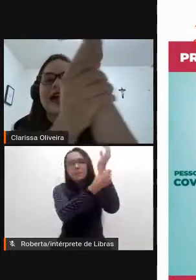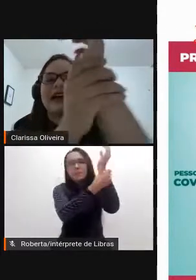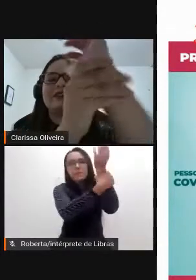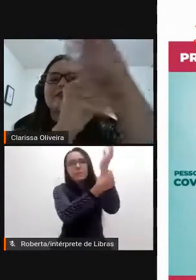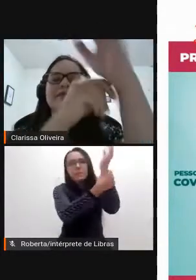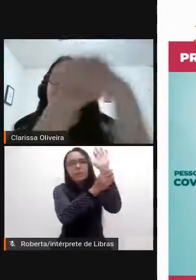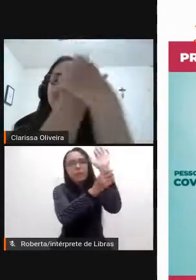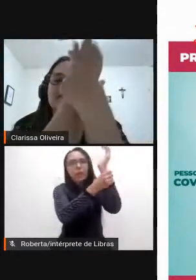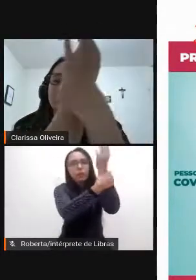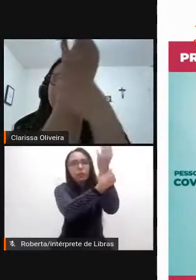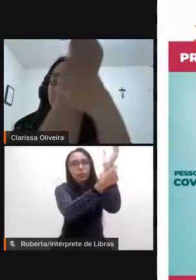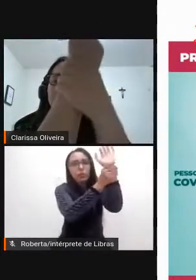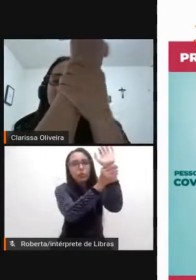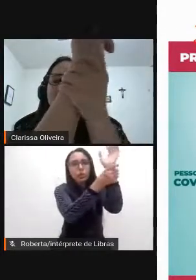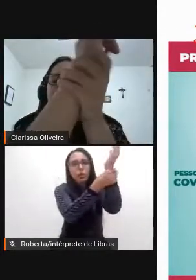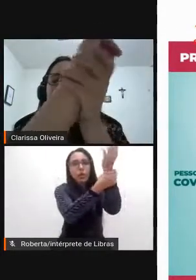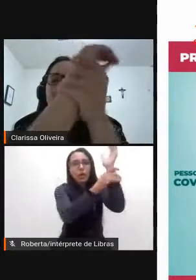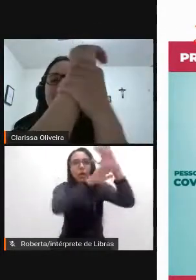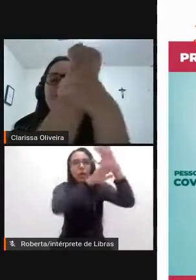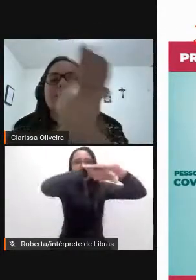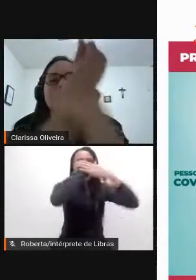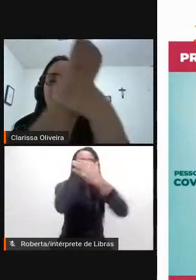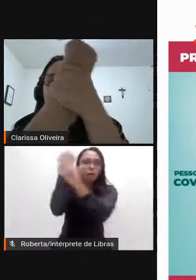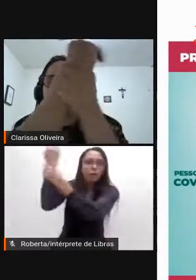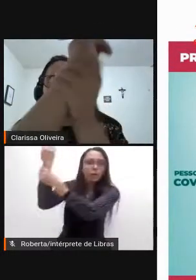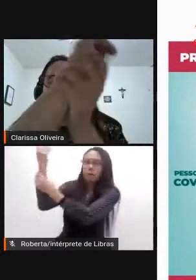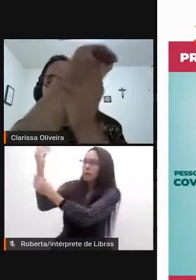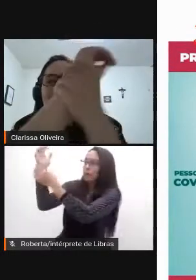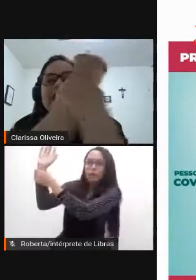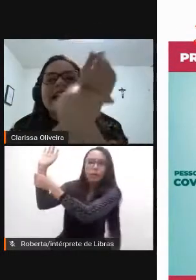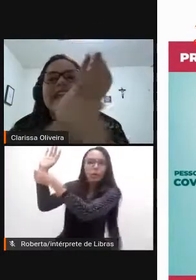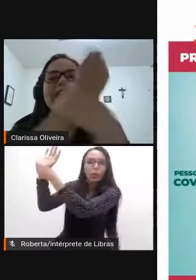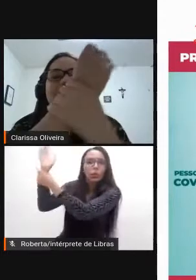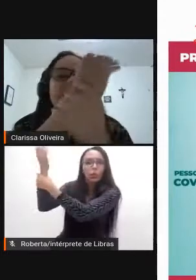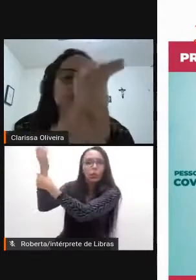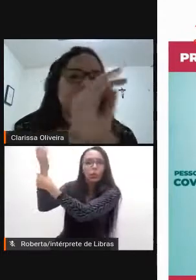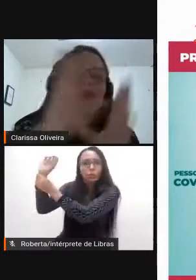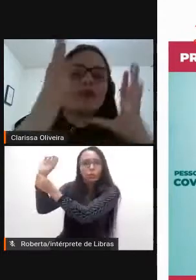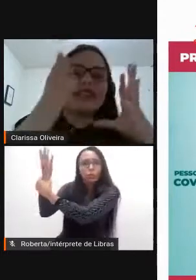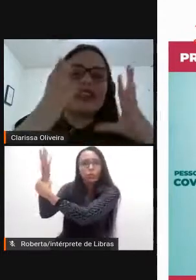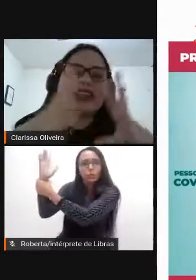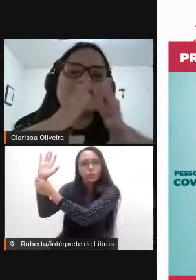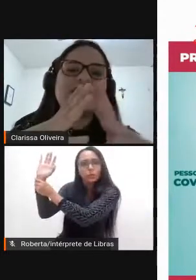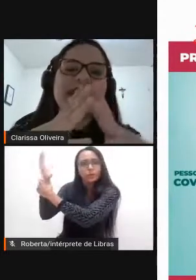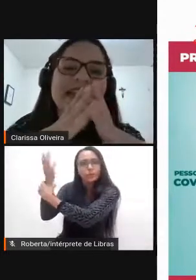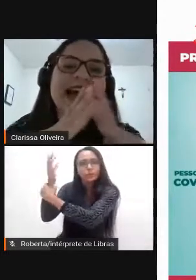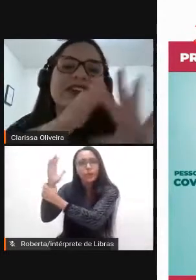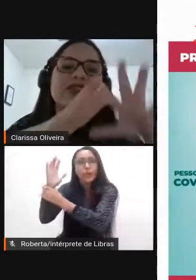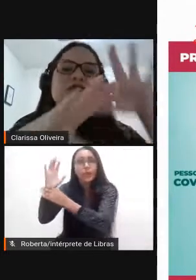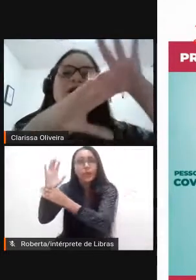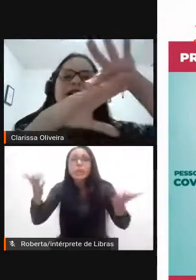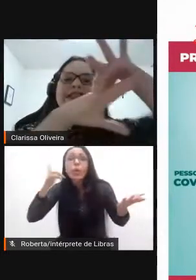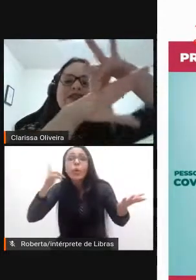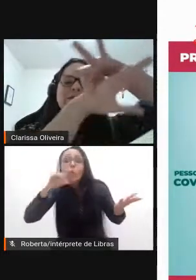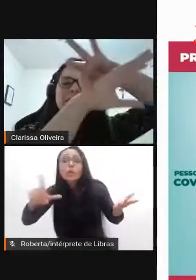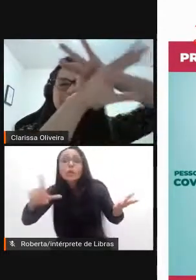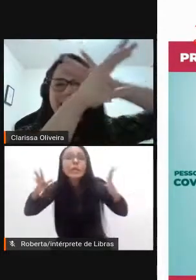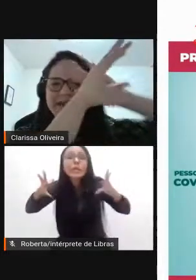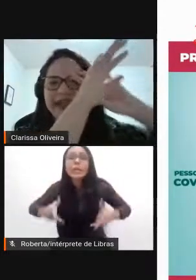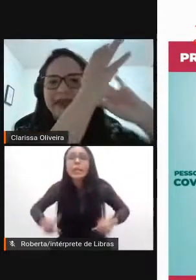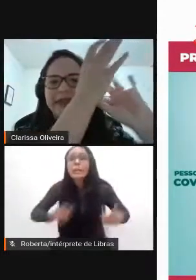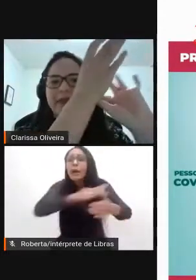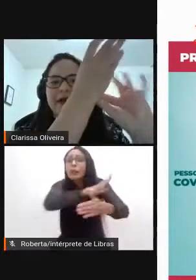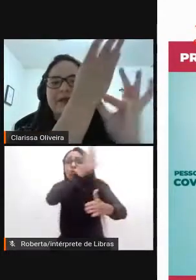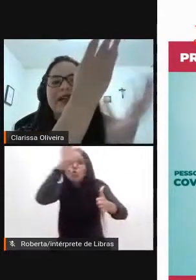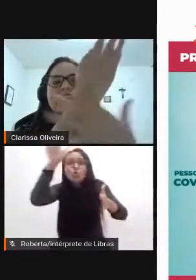esfregou de um lado, e aí esfregou do outro. E aí, vejam, eu consegui higienizar toda a